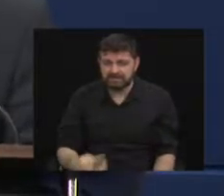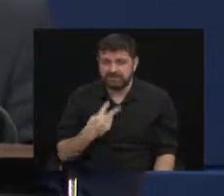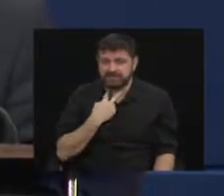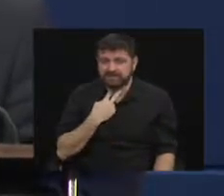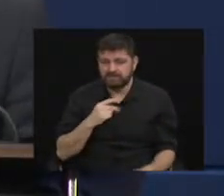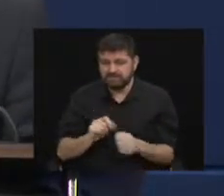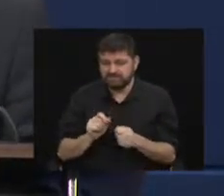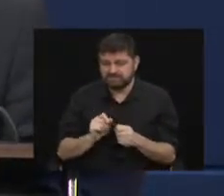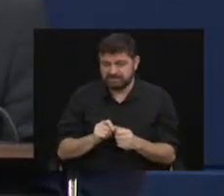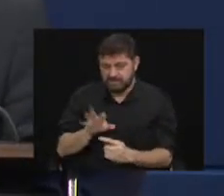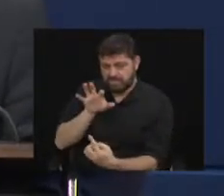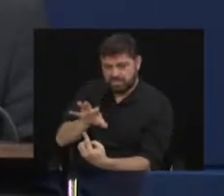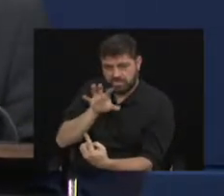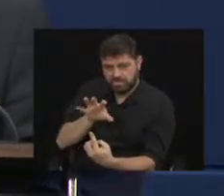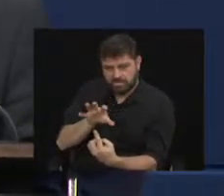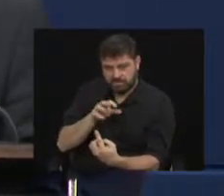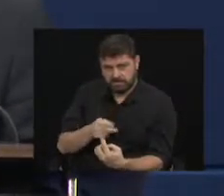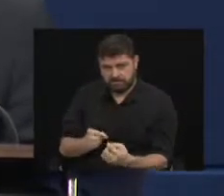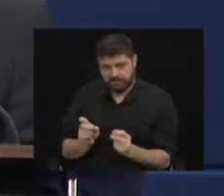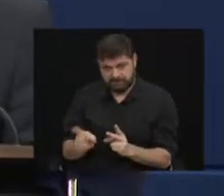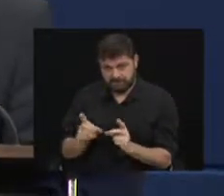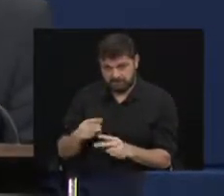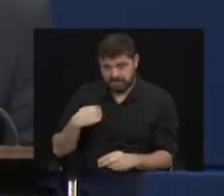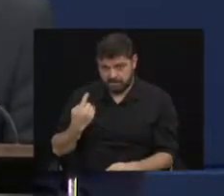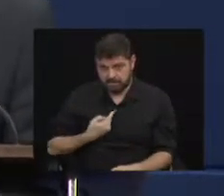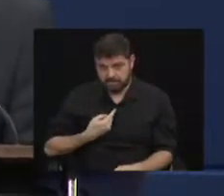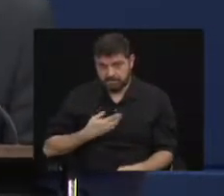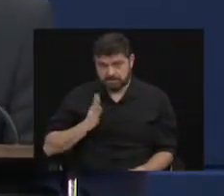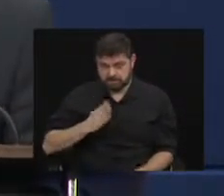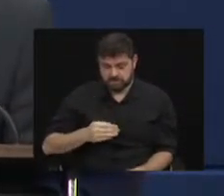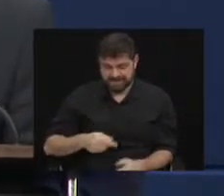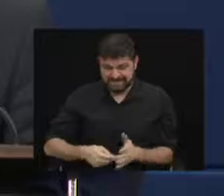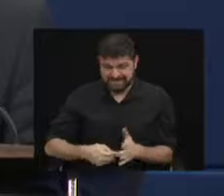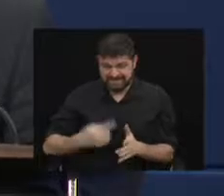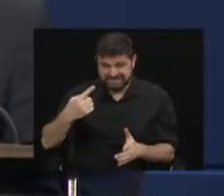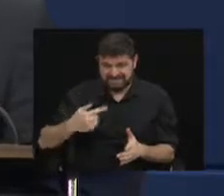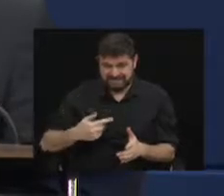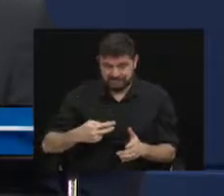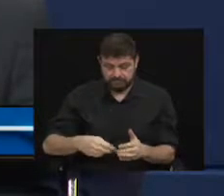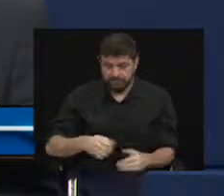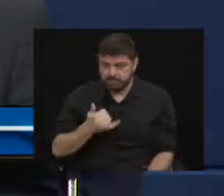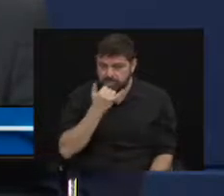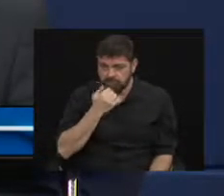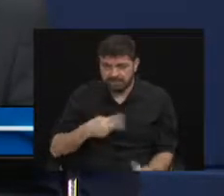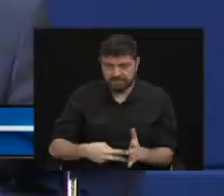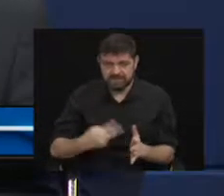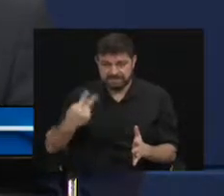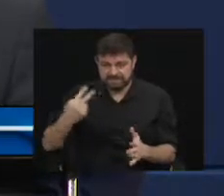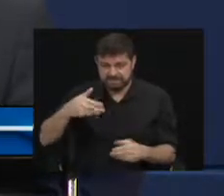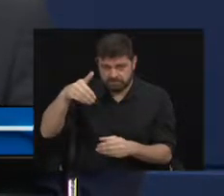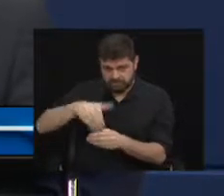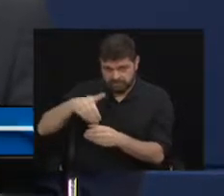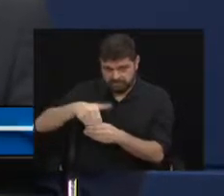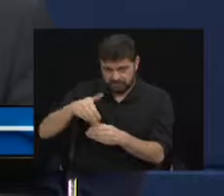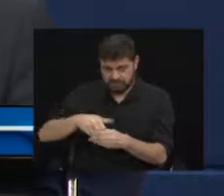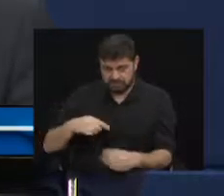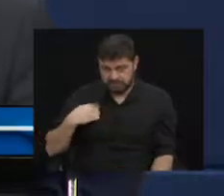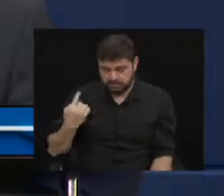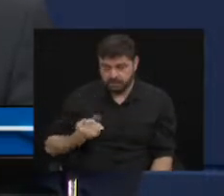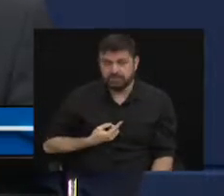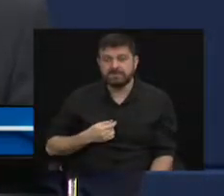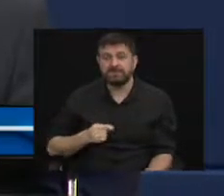minutos. Obrigado, senhor presidente. Serei breve. Boa noite, senhores vereadores, senhora vereadora, amigos da TV